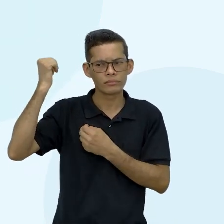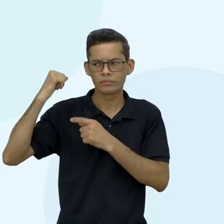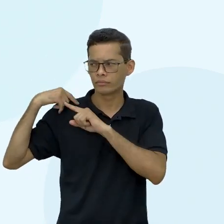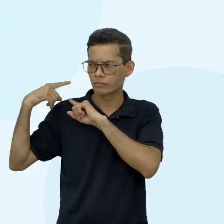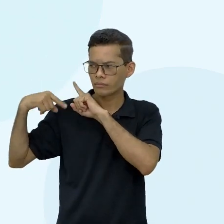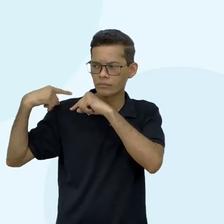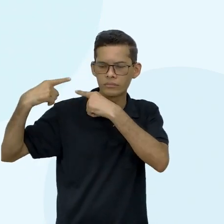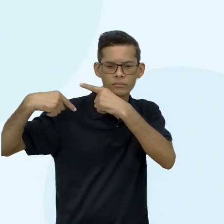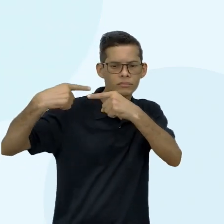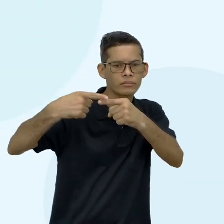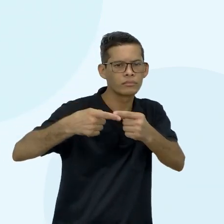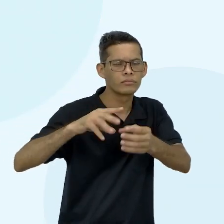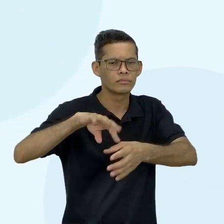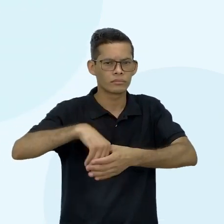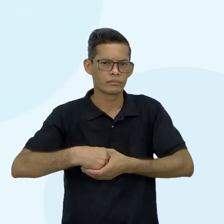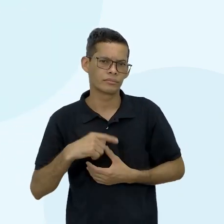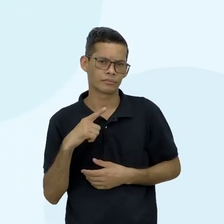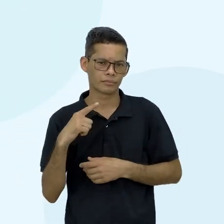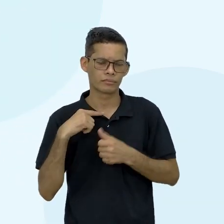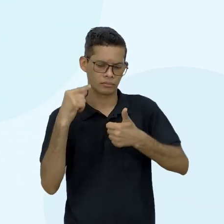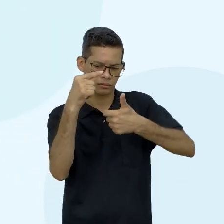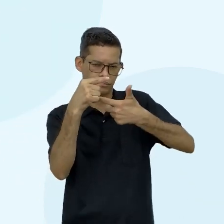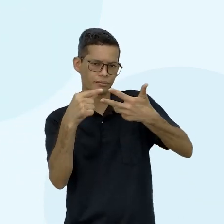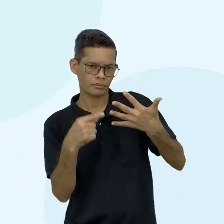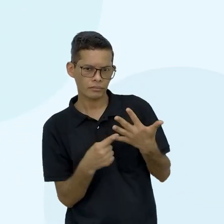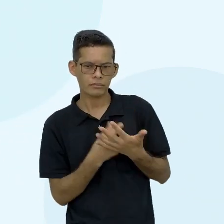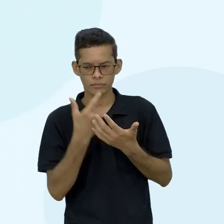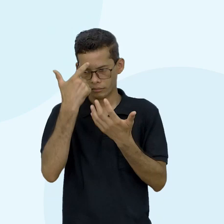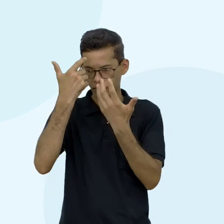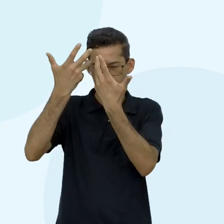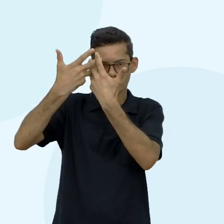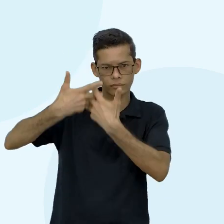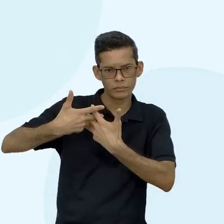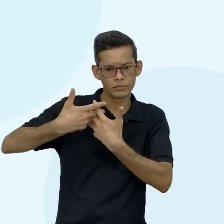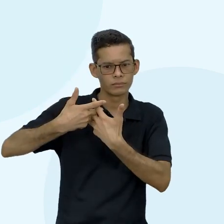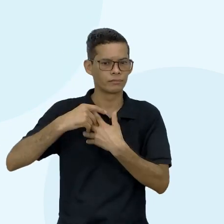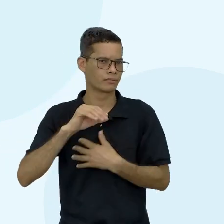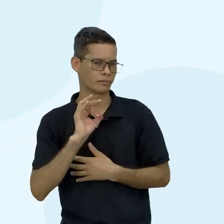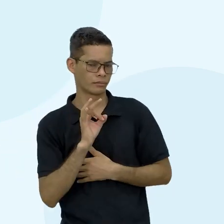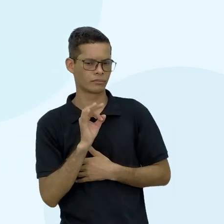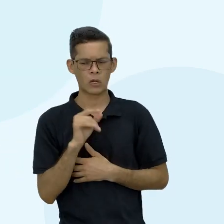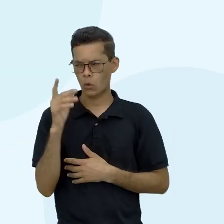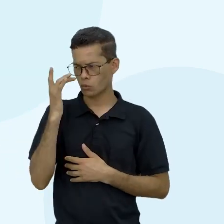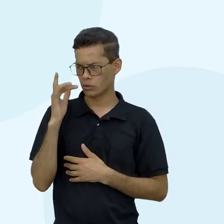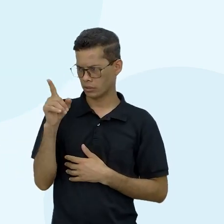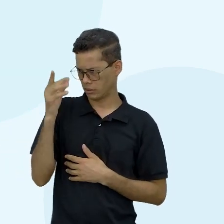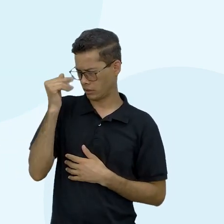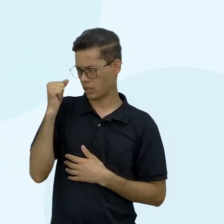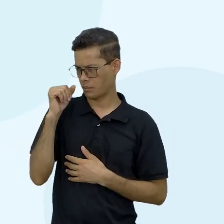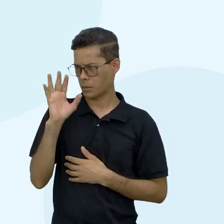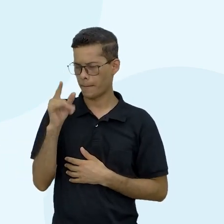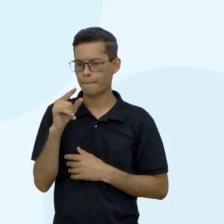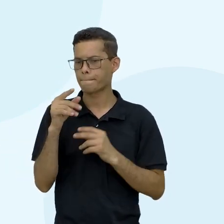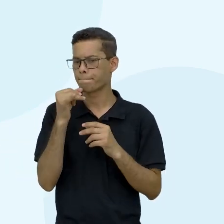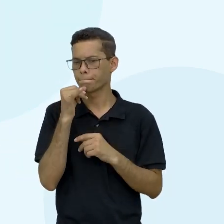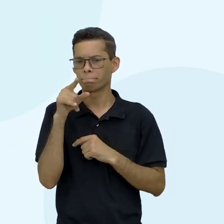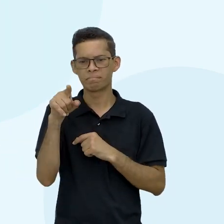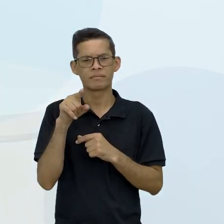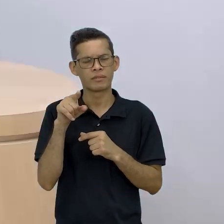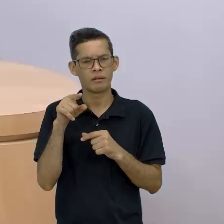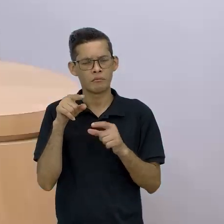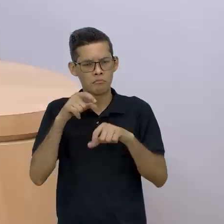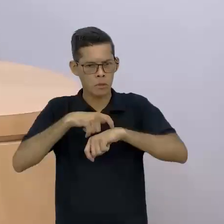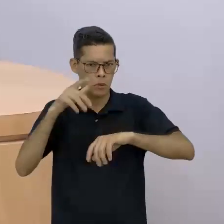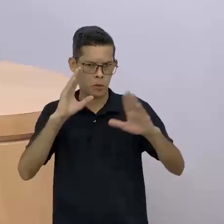a nutrir-se de questões racionais. Eu não sei se você sabe, Pri, num primeiro momento eles trabalham muito com a